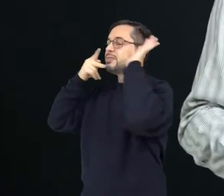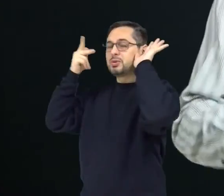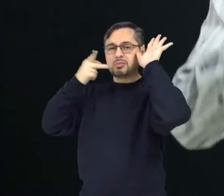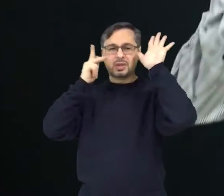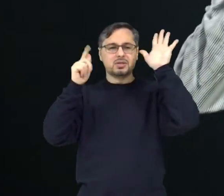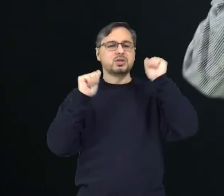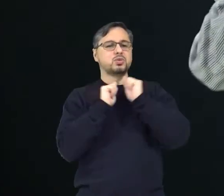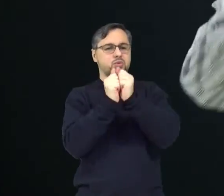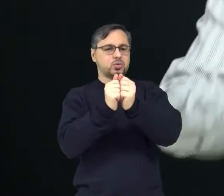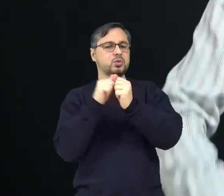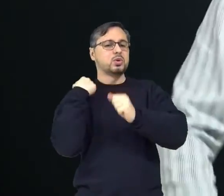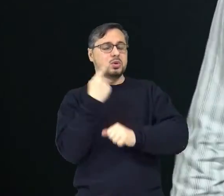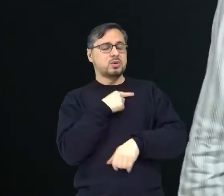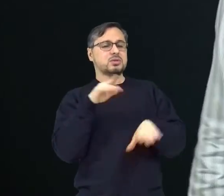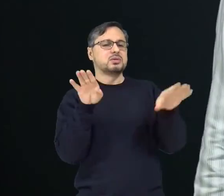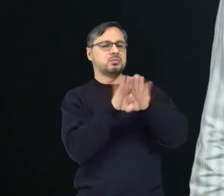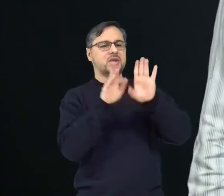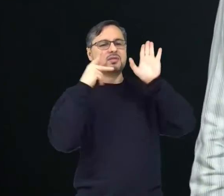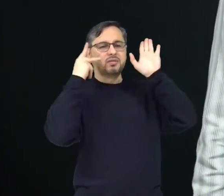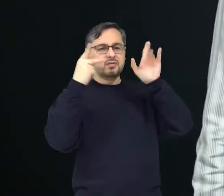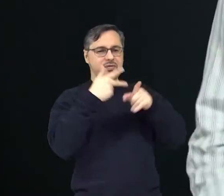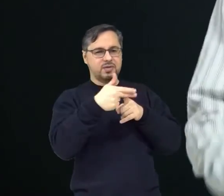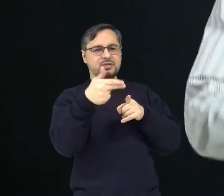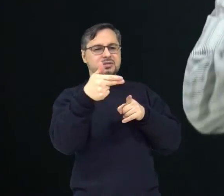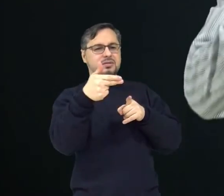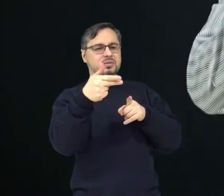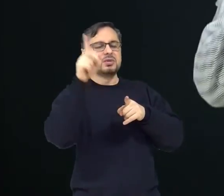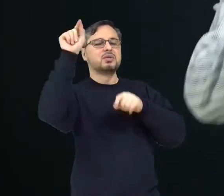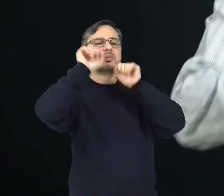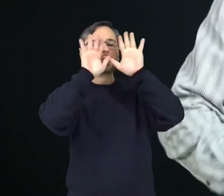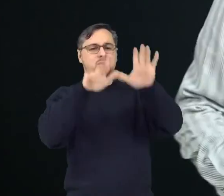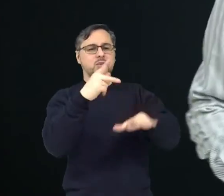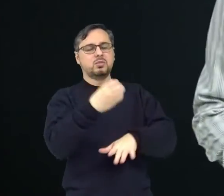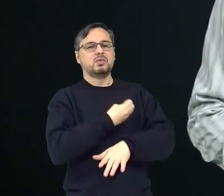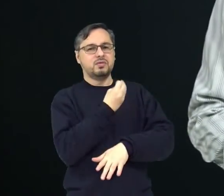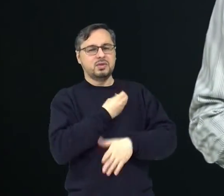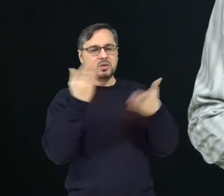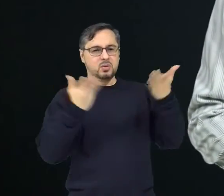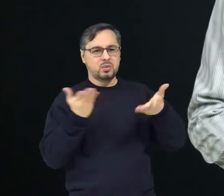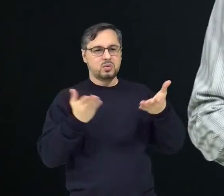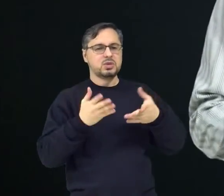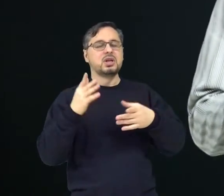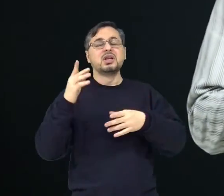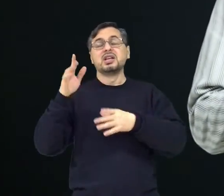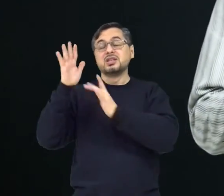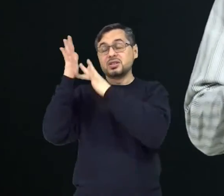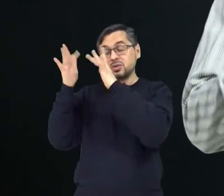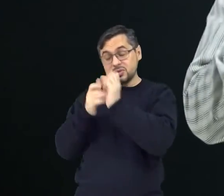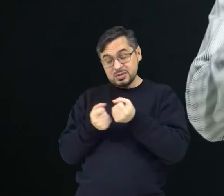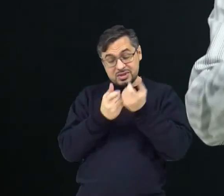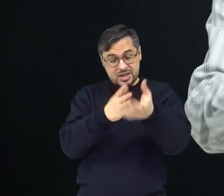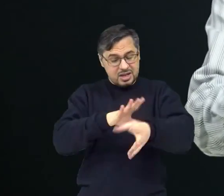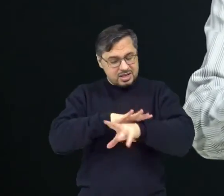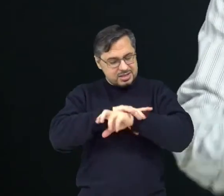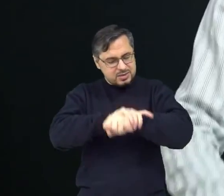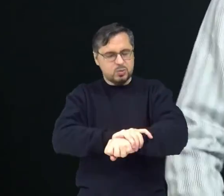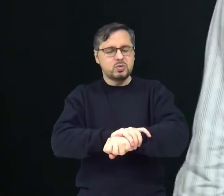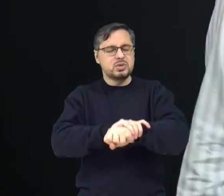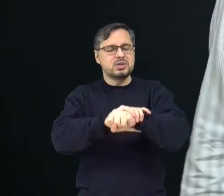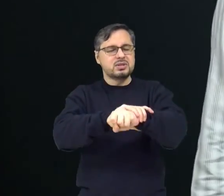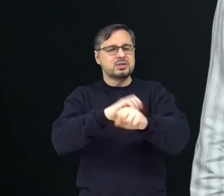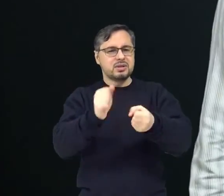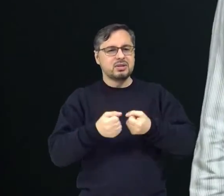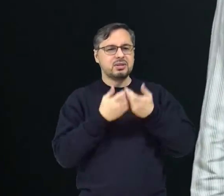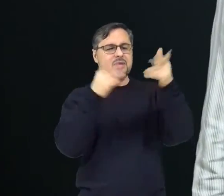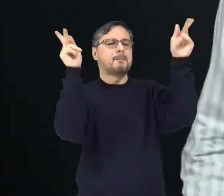venceremos. Que Deus te abençoe nesta manhã. Que Ele traga segurança à sua vida. Que Ele lhe traga paz através da presença